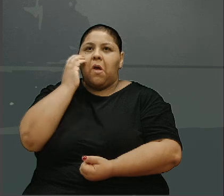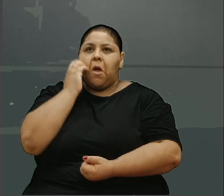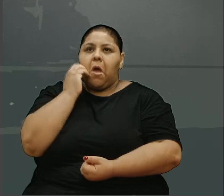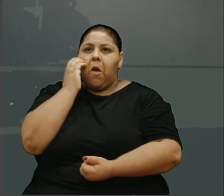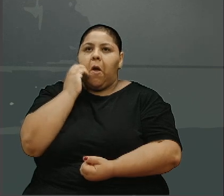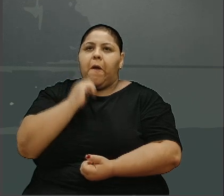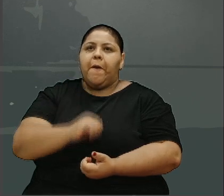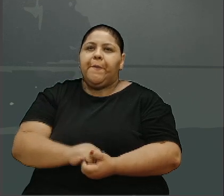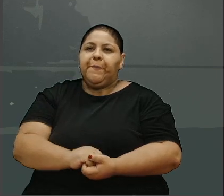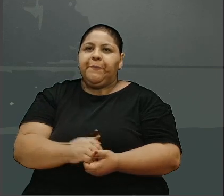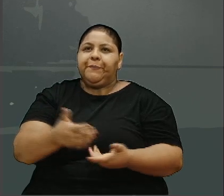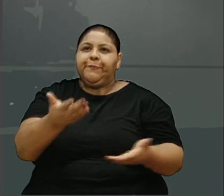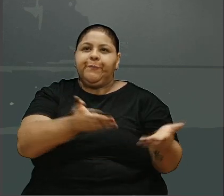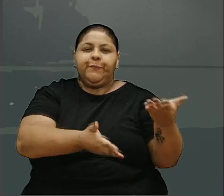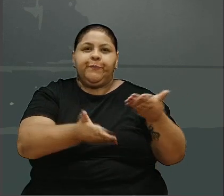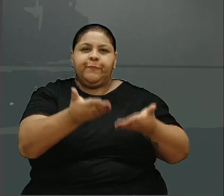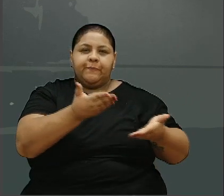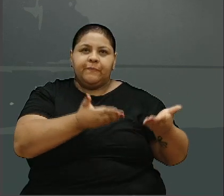O atendimento